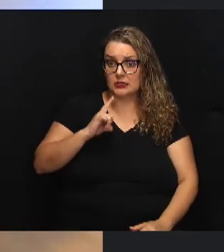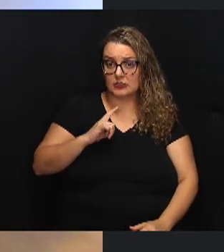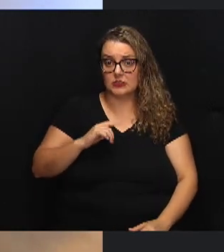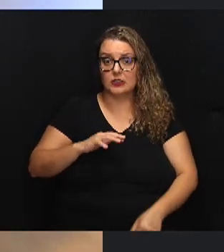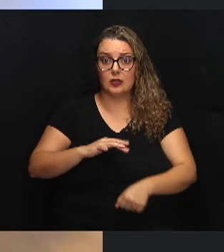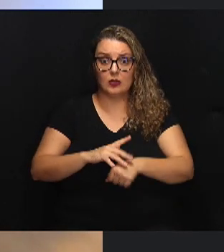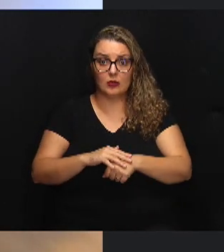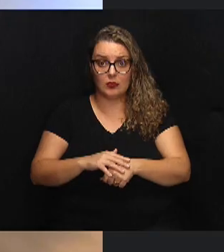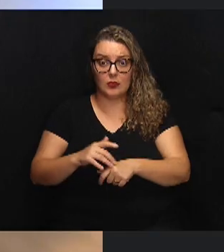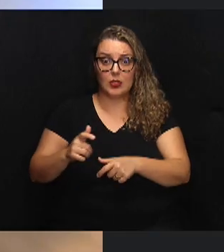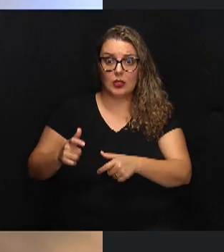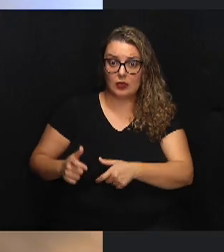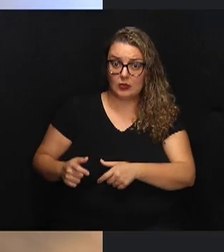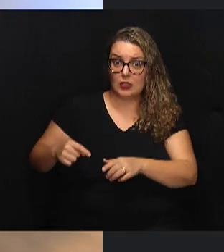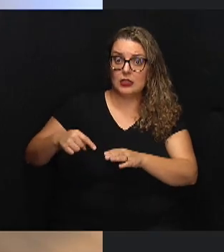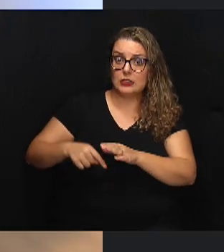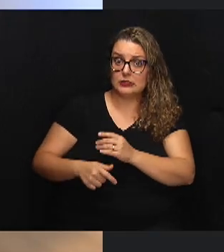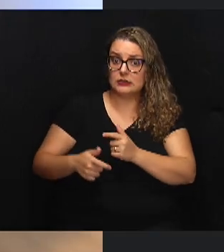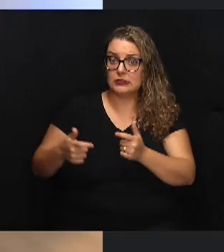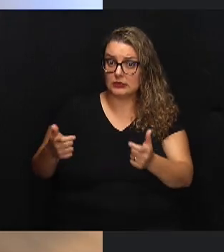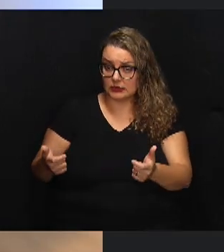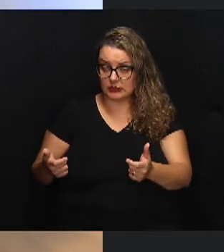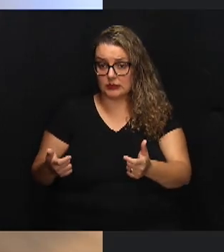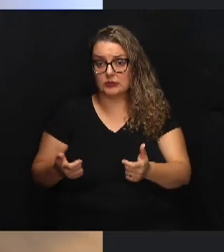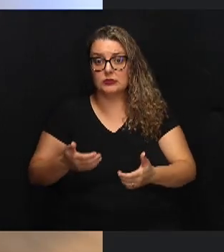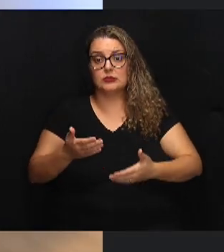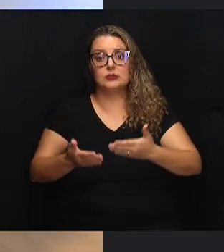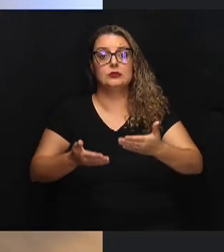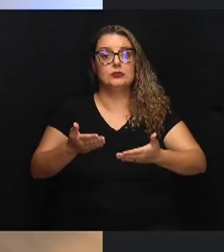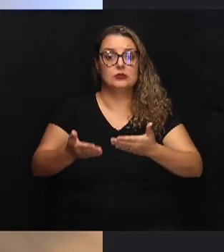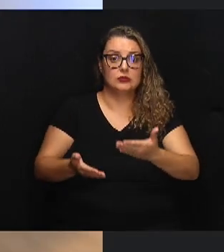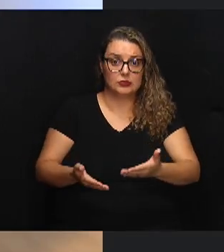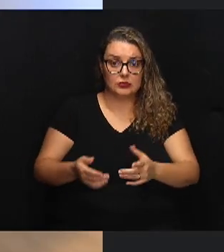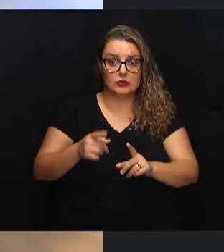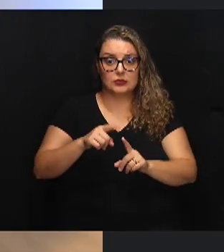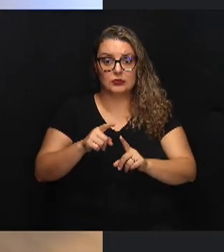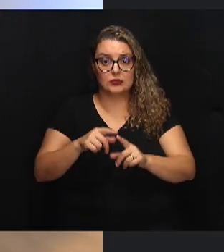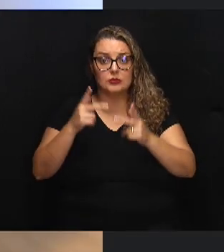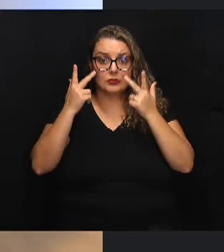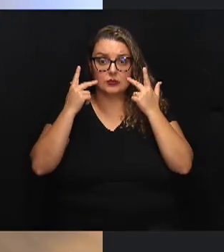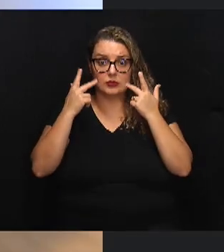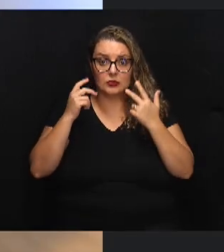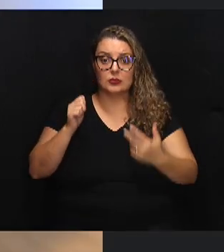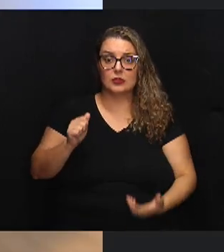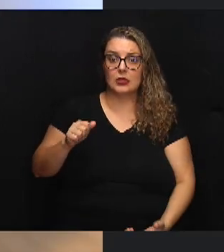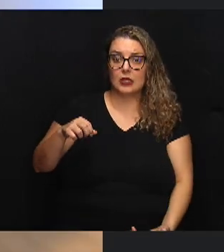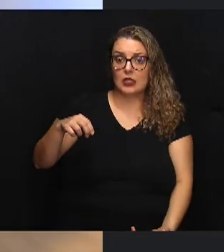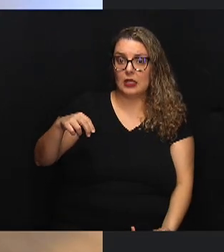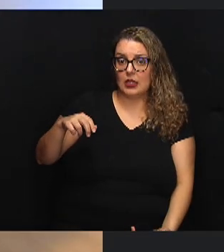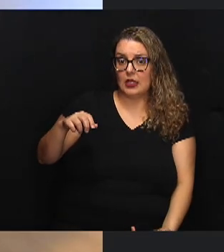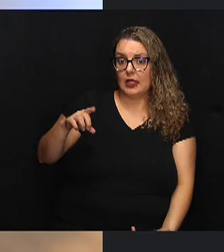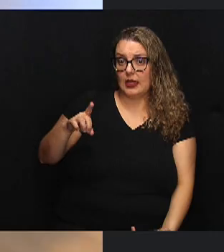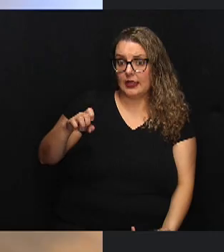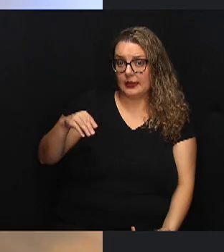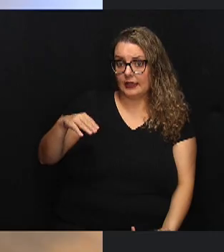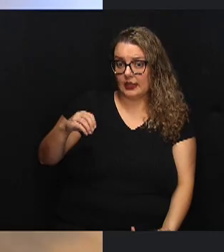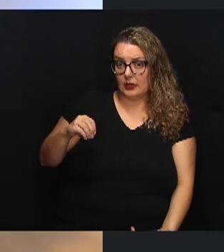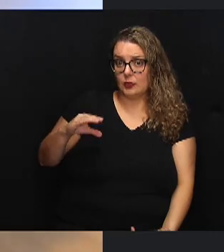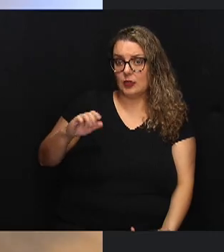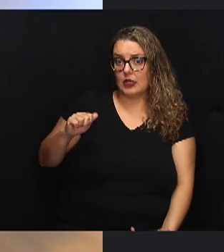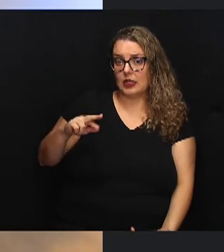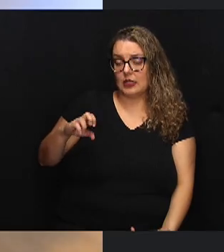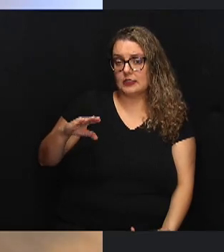mais localmente avançada, em se tratando do tipo mais comum, que é o adenocarcinoma, aí o